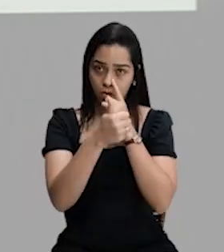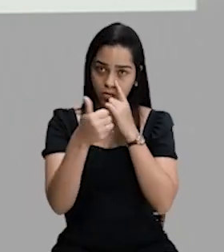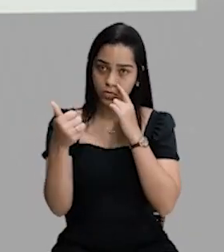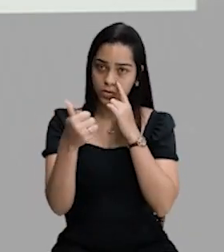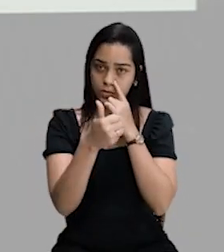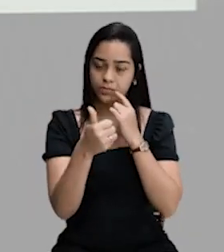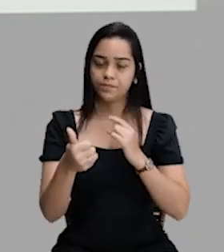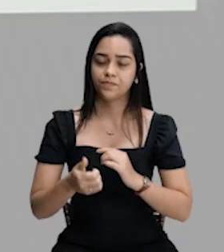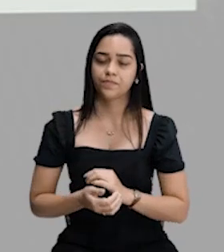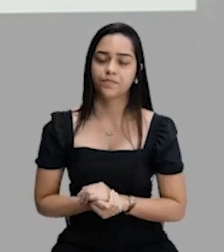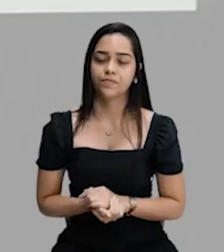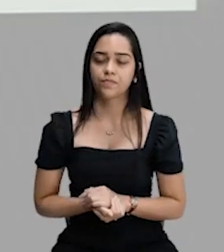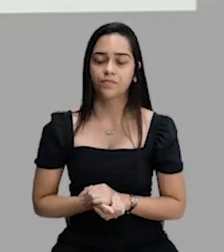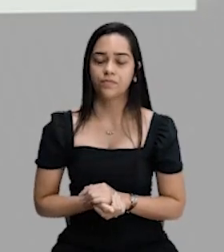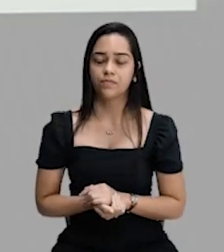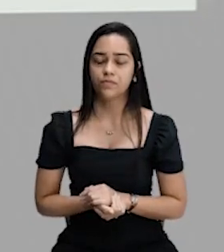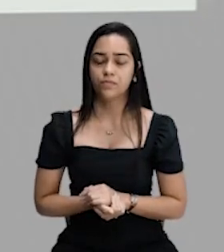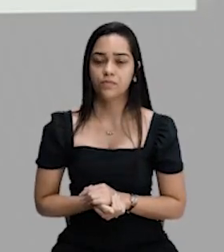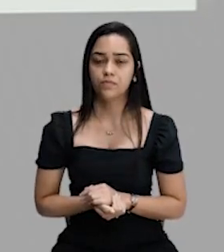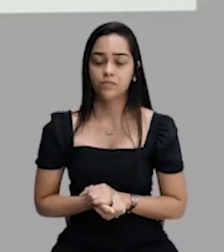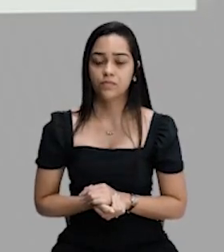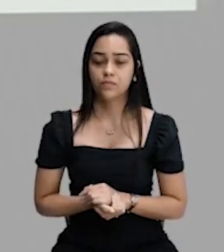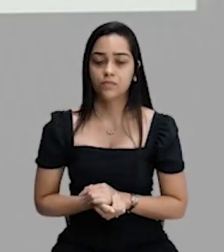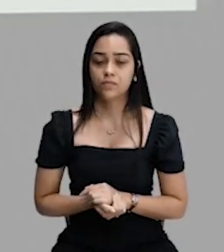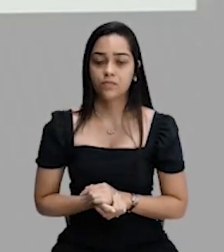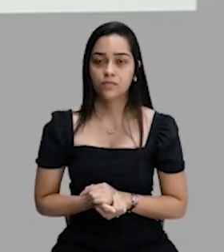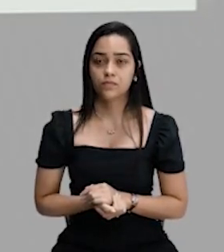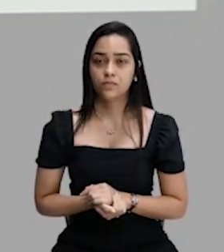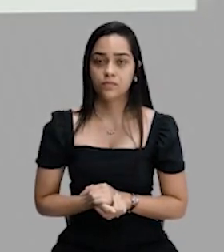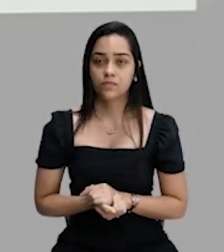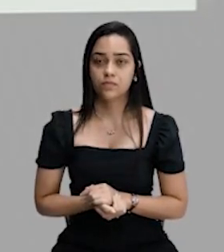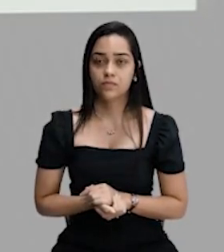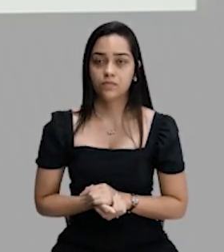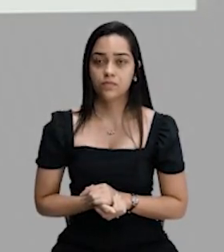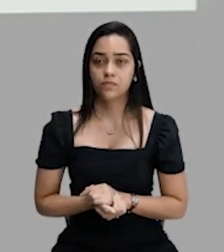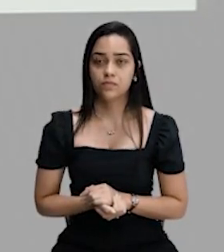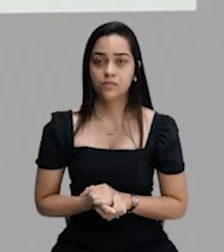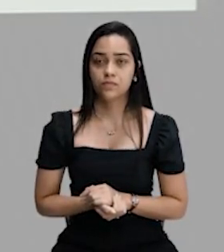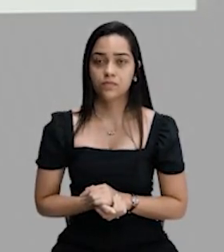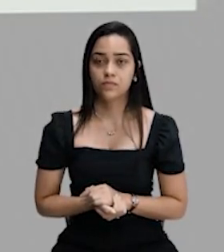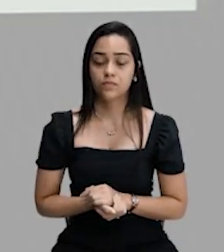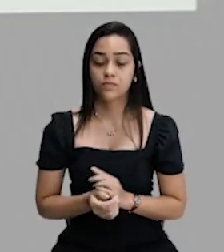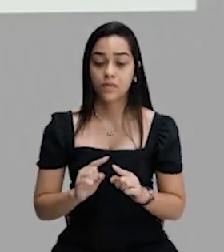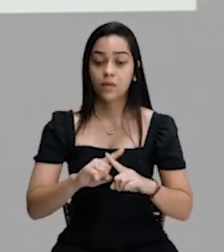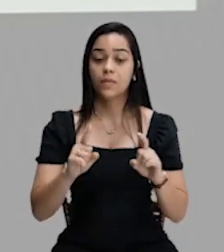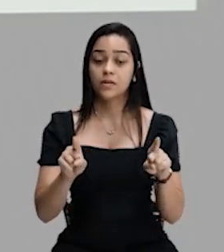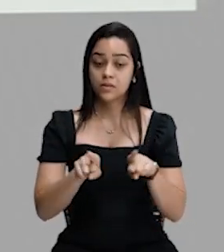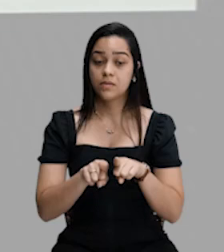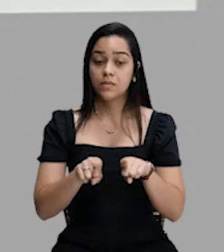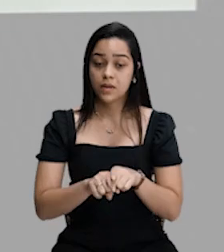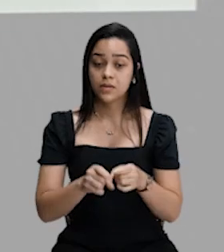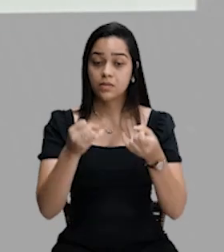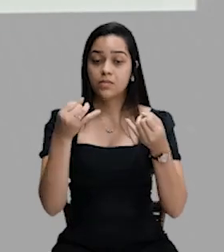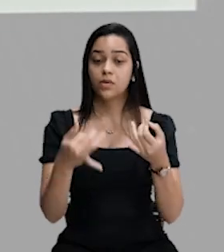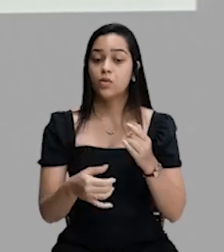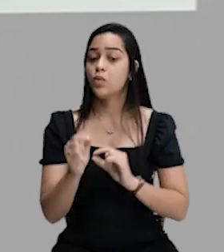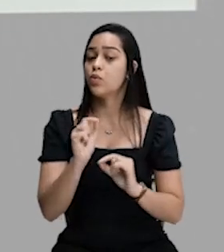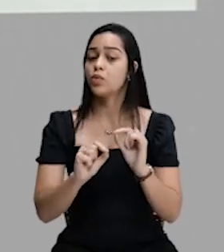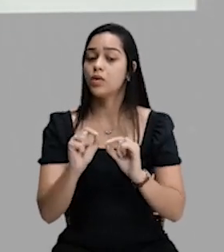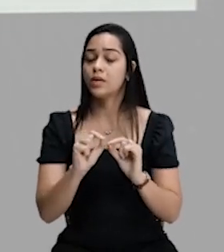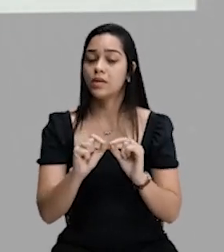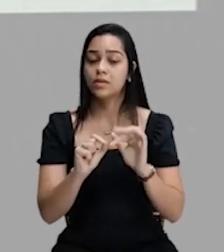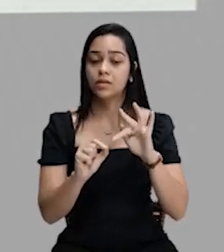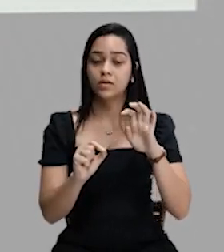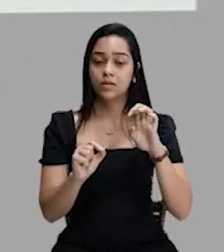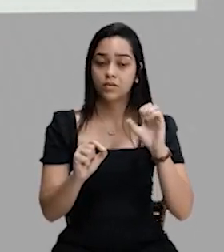né 11 faces beleza só que ele falou que dessas Faces